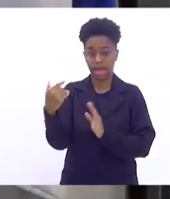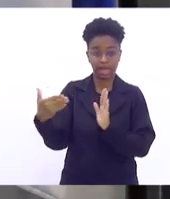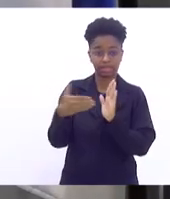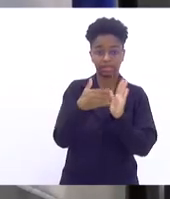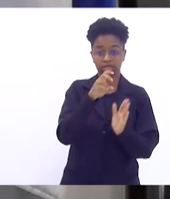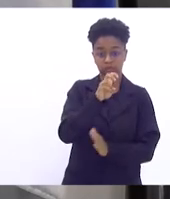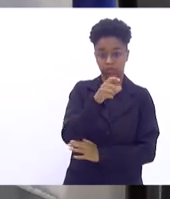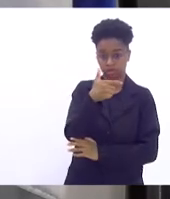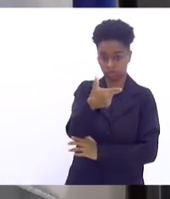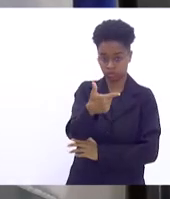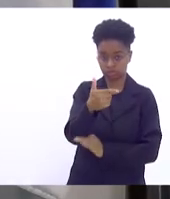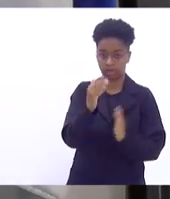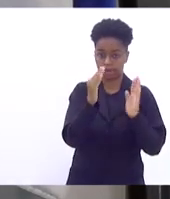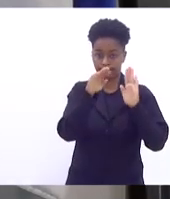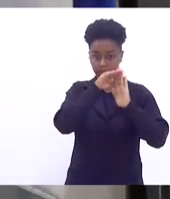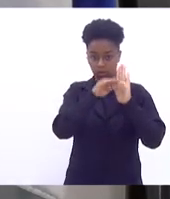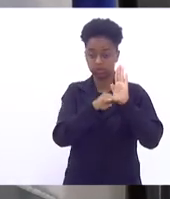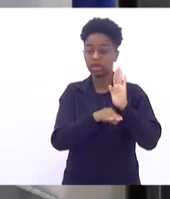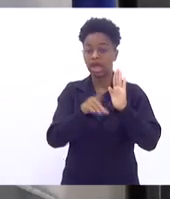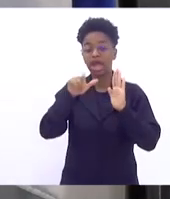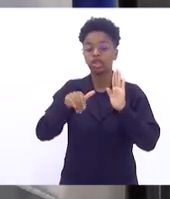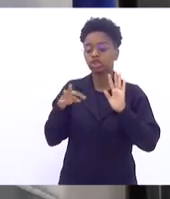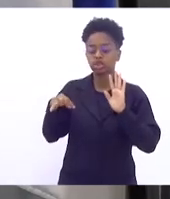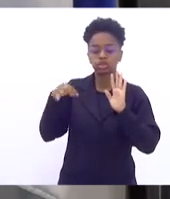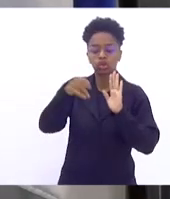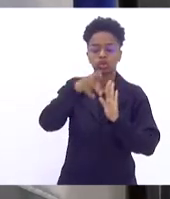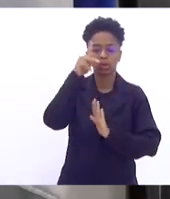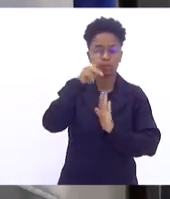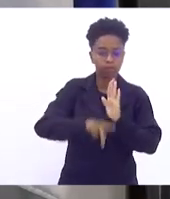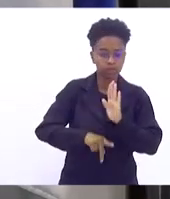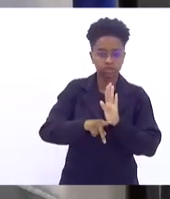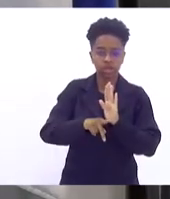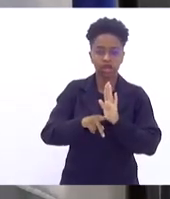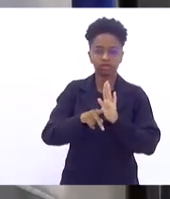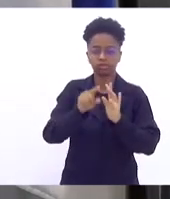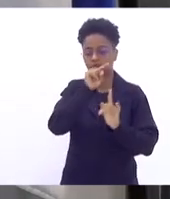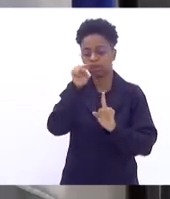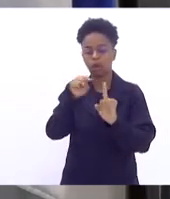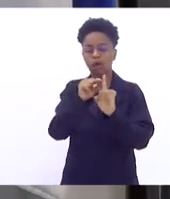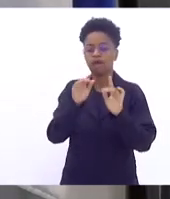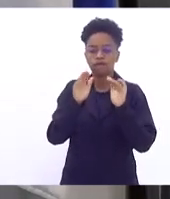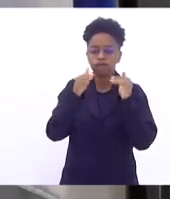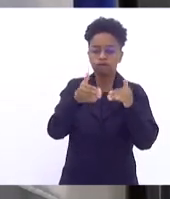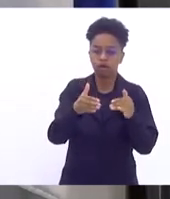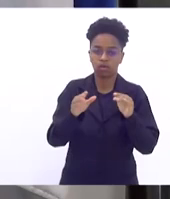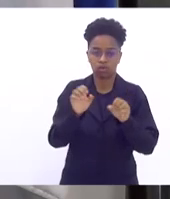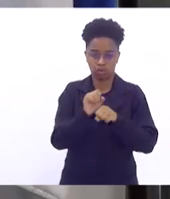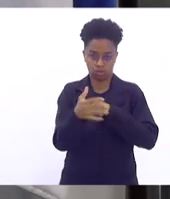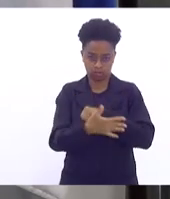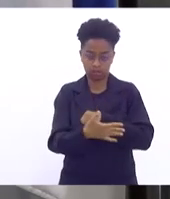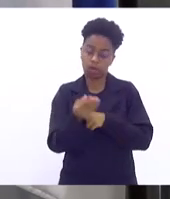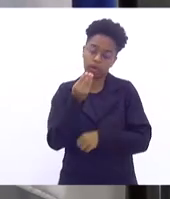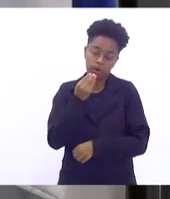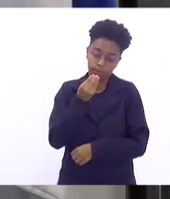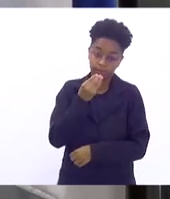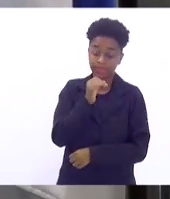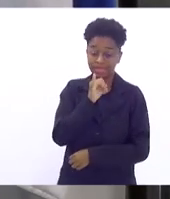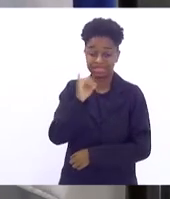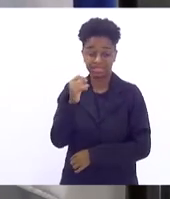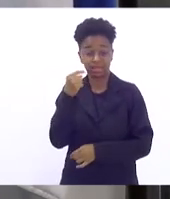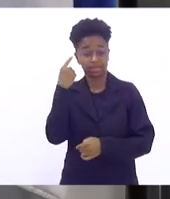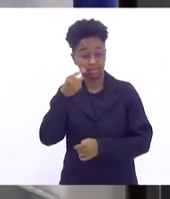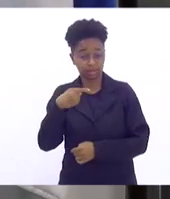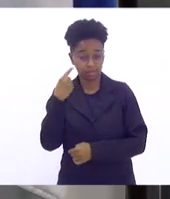52 da pauta que são justamente os projetos da extraordinária obviamente que se algum